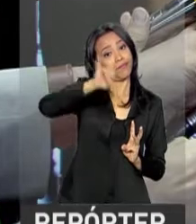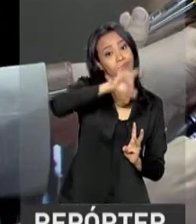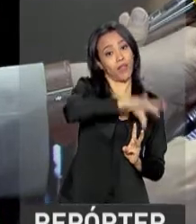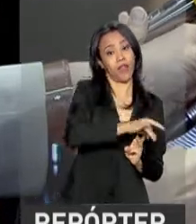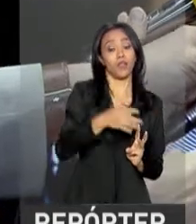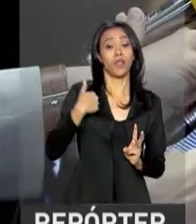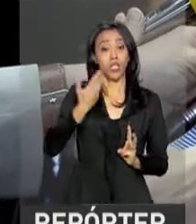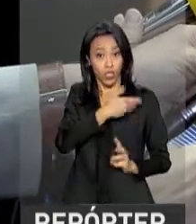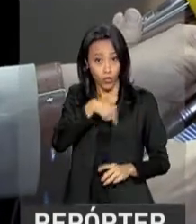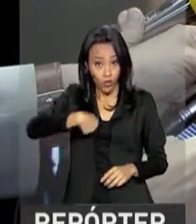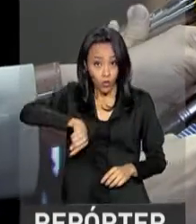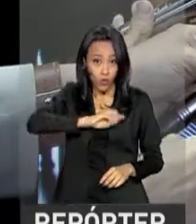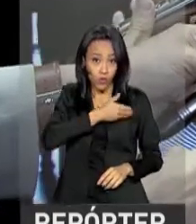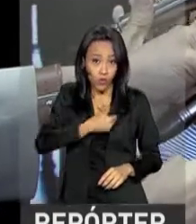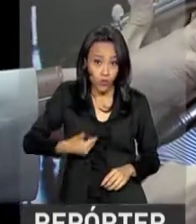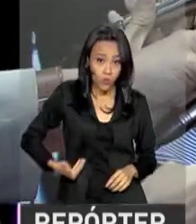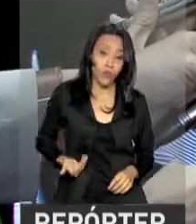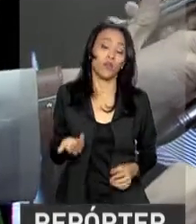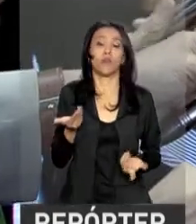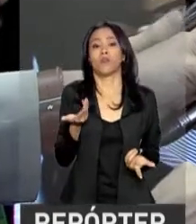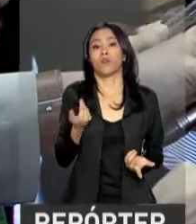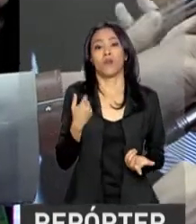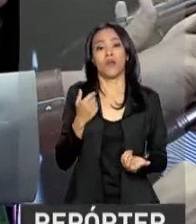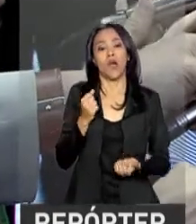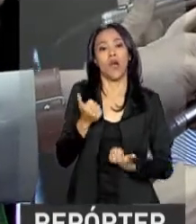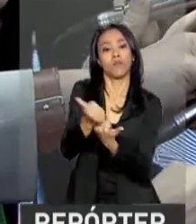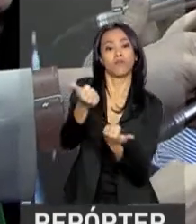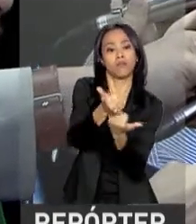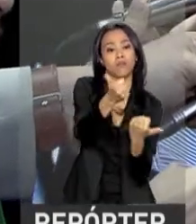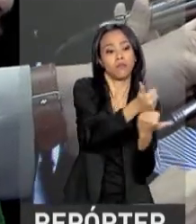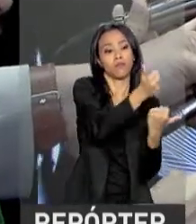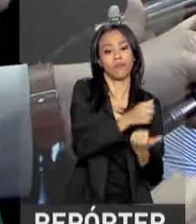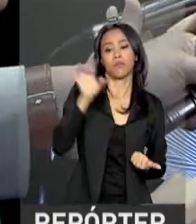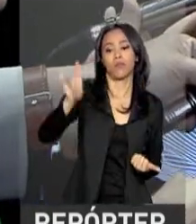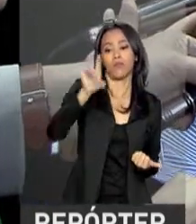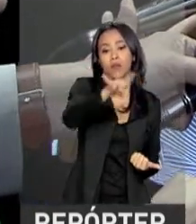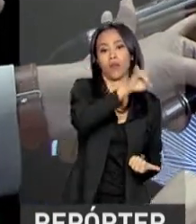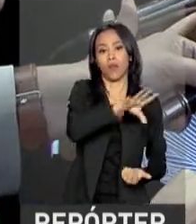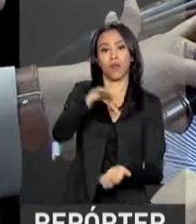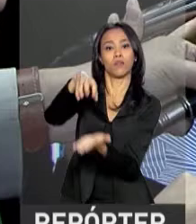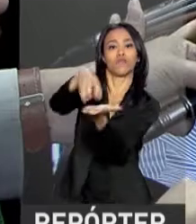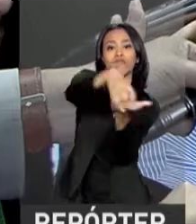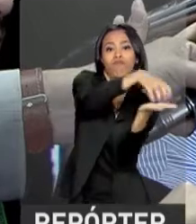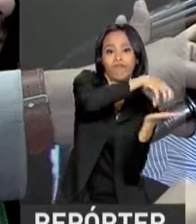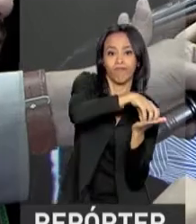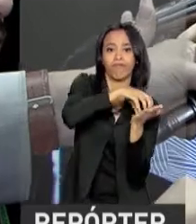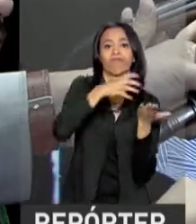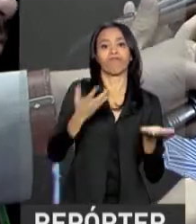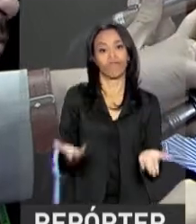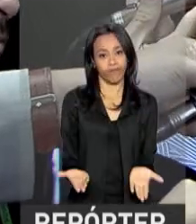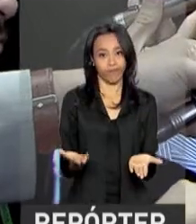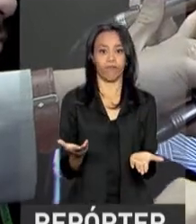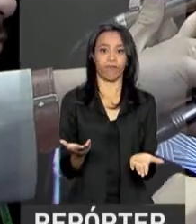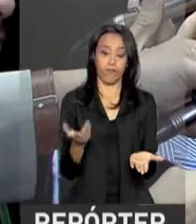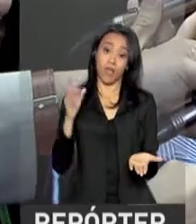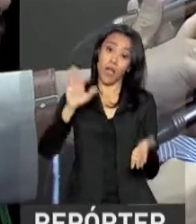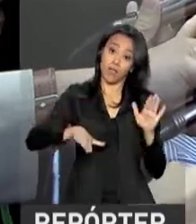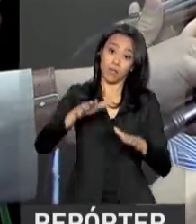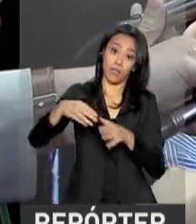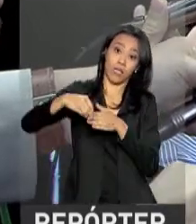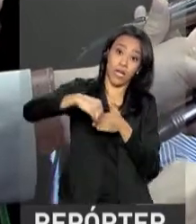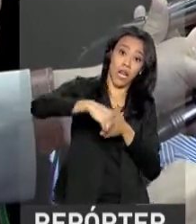proporcionar a cada um ea cada grupo eo melhor tratamento possível em alguns casos será a comunidade terapêutica